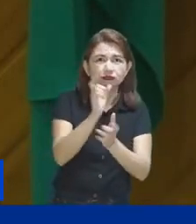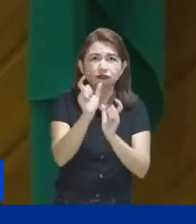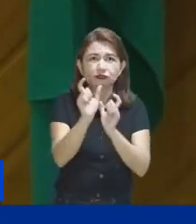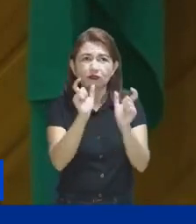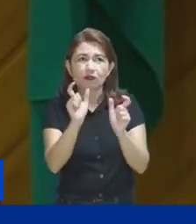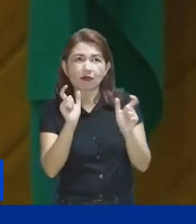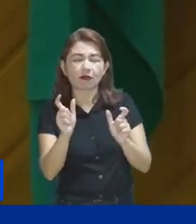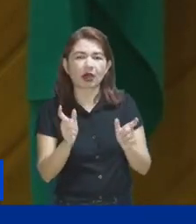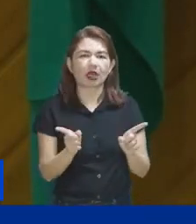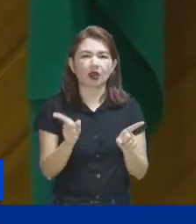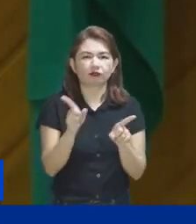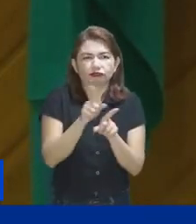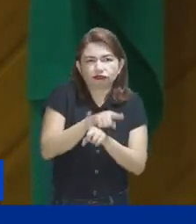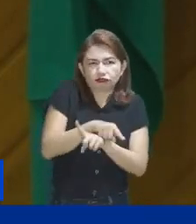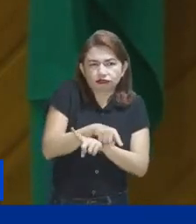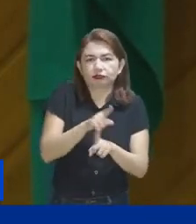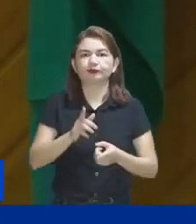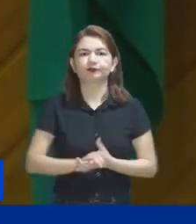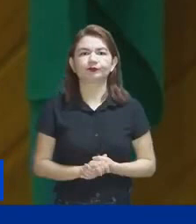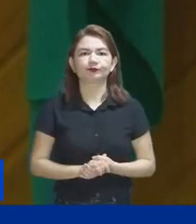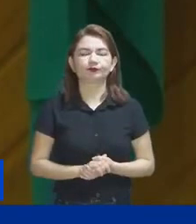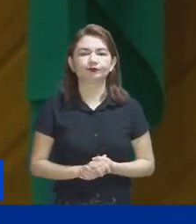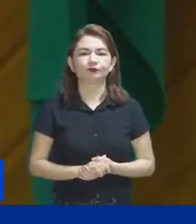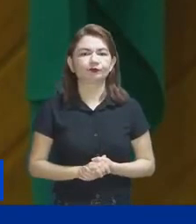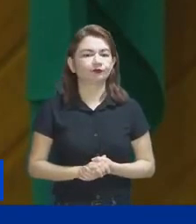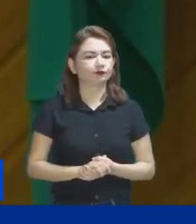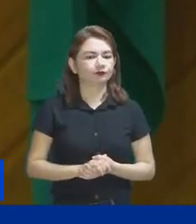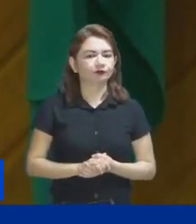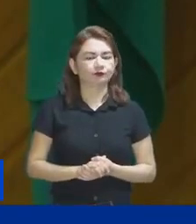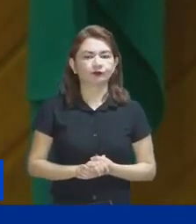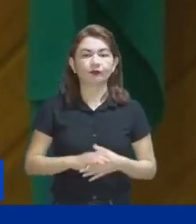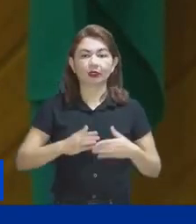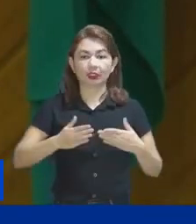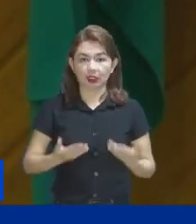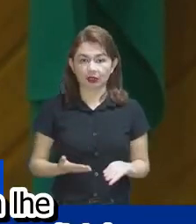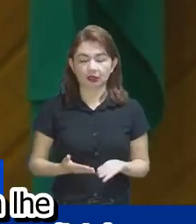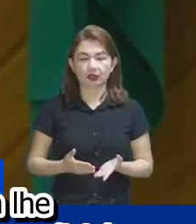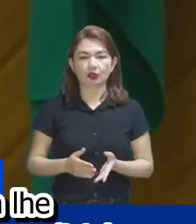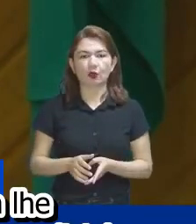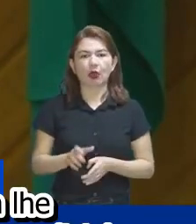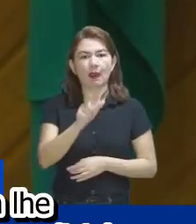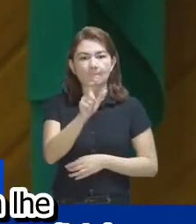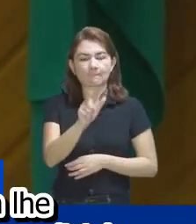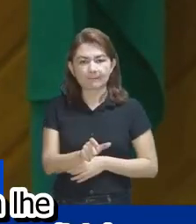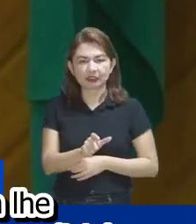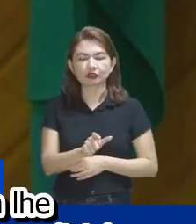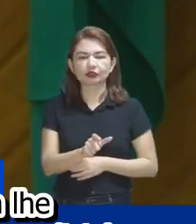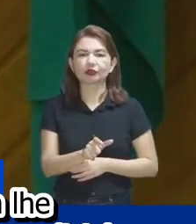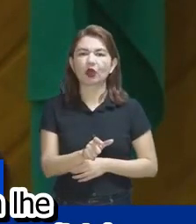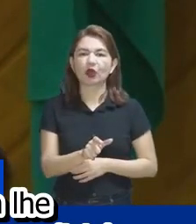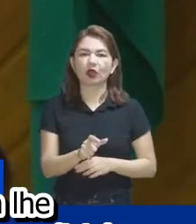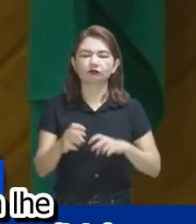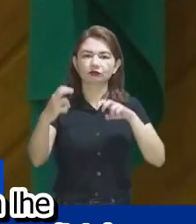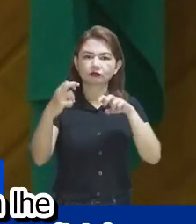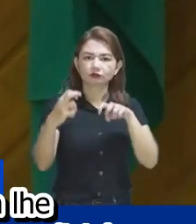delegado que colheu as declarações de Maria Ramos, este recordou